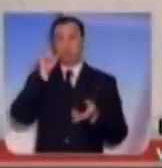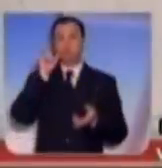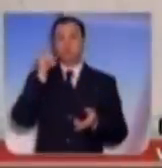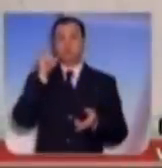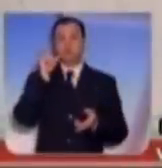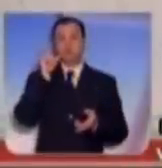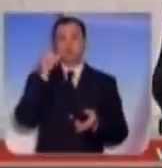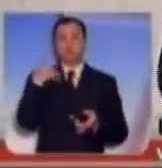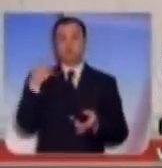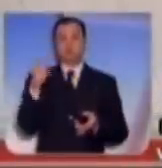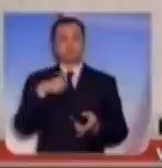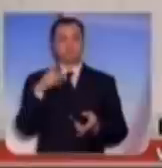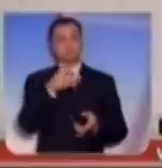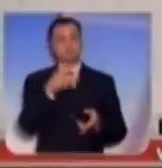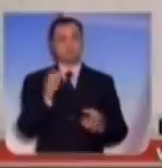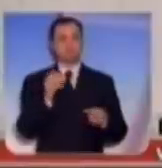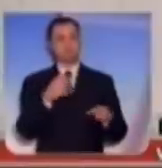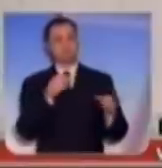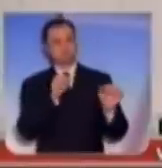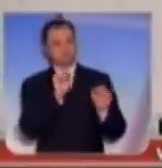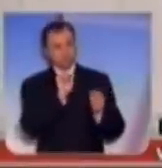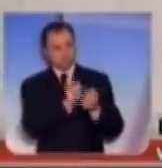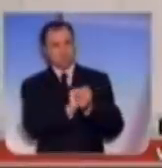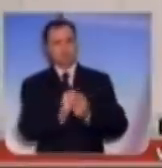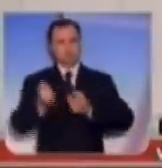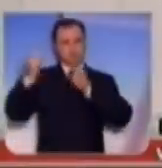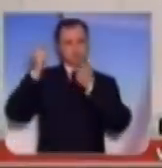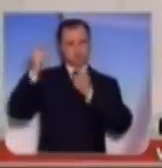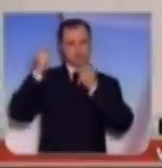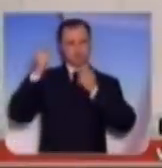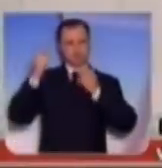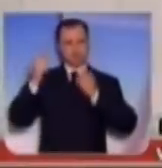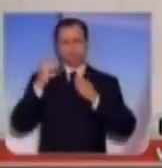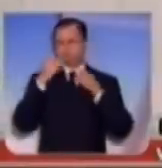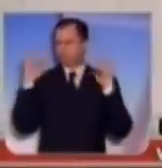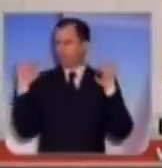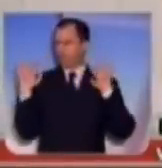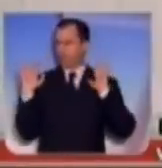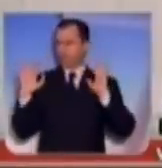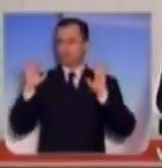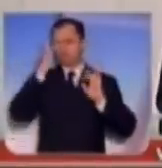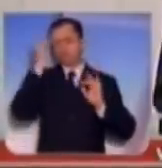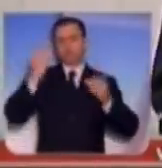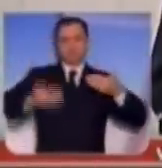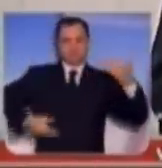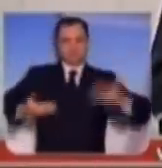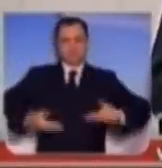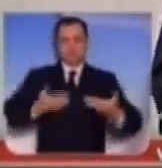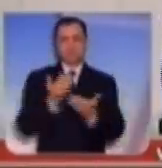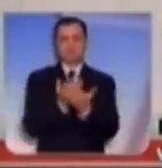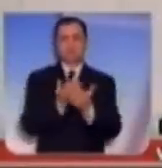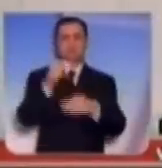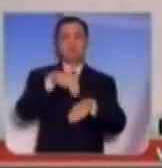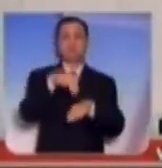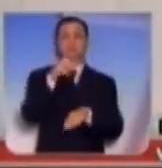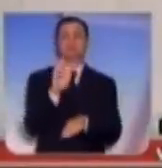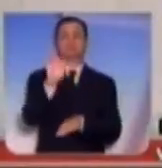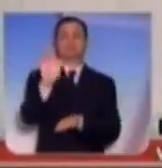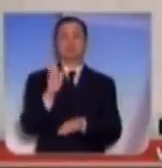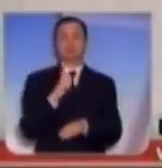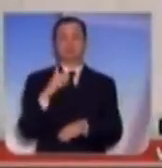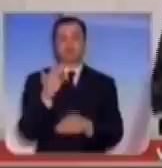ontem eu estive participando de uma grande manifestação dos servidores da educação, do